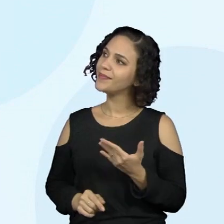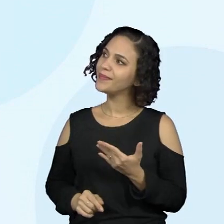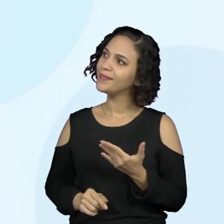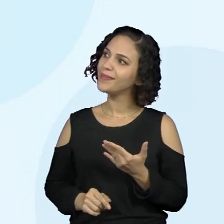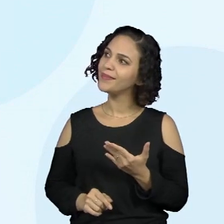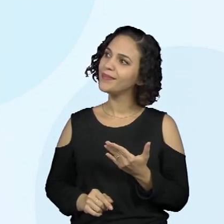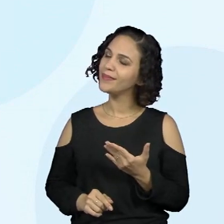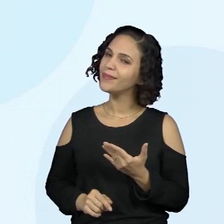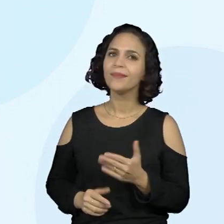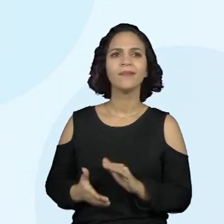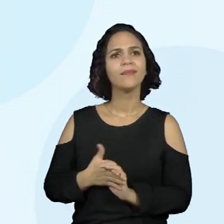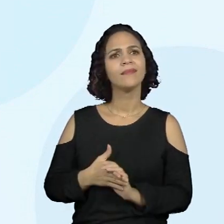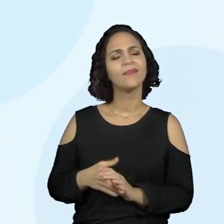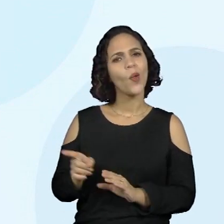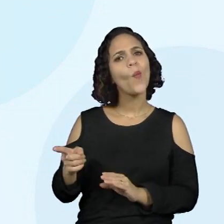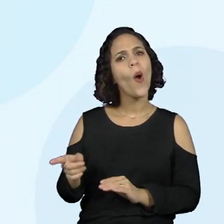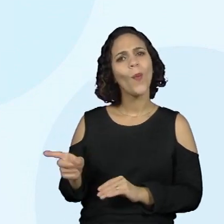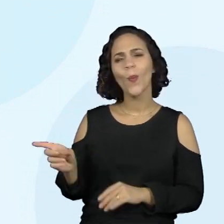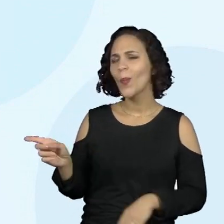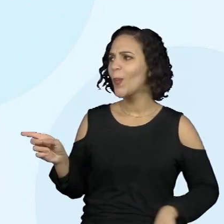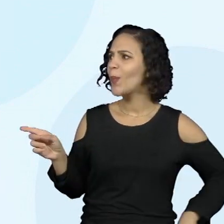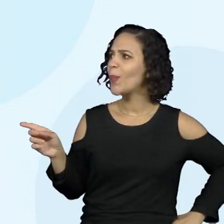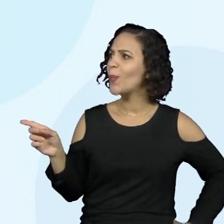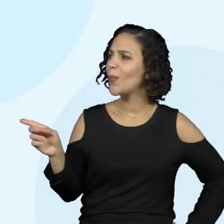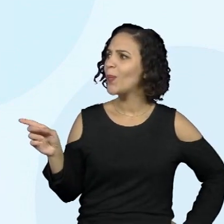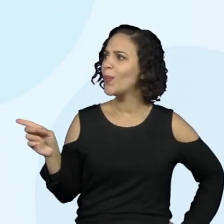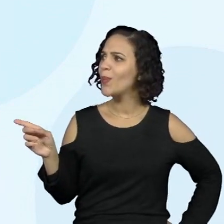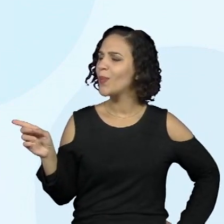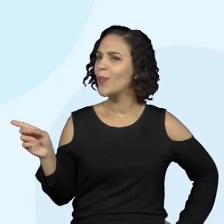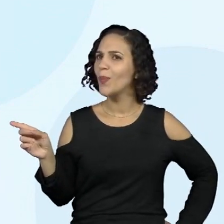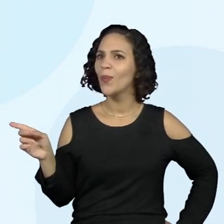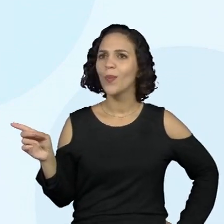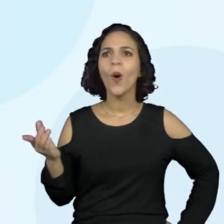Qual polígono foi esse que apareceu aí?